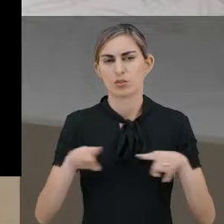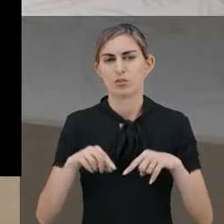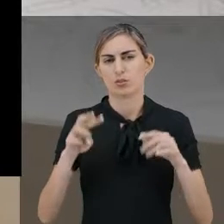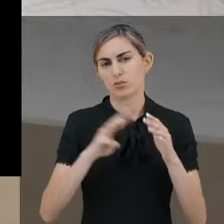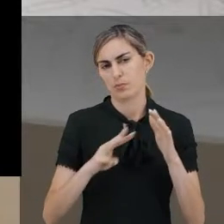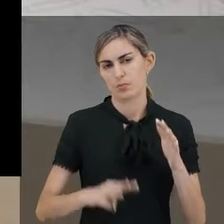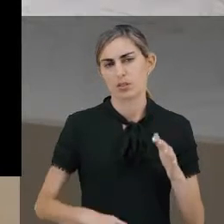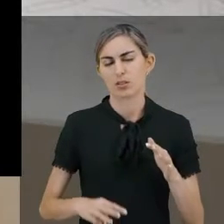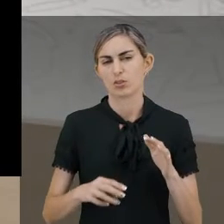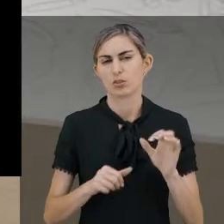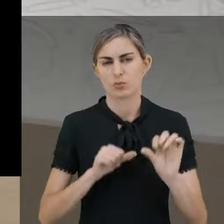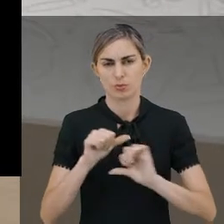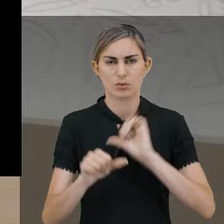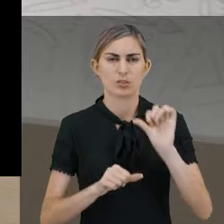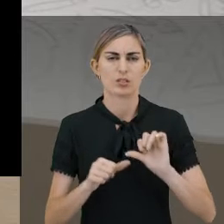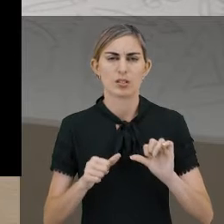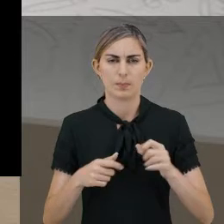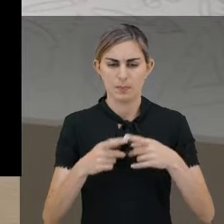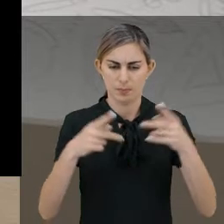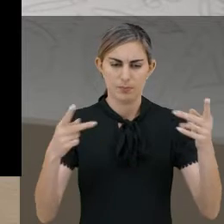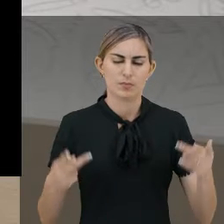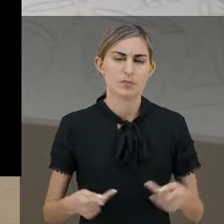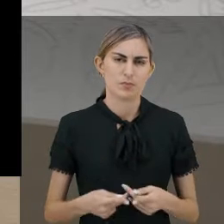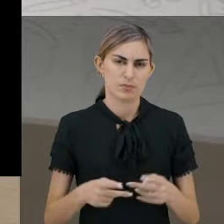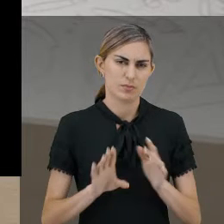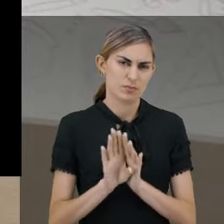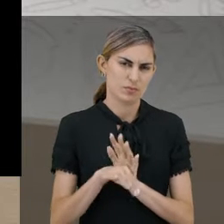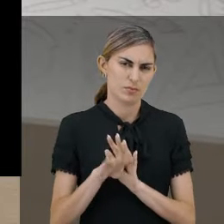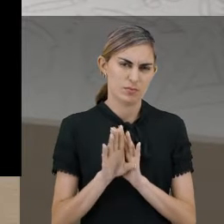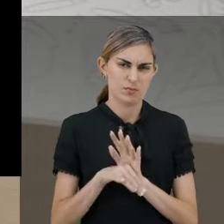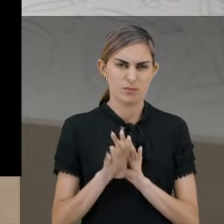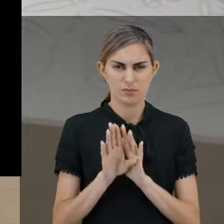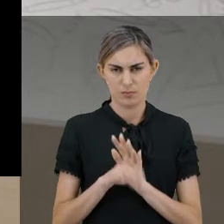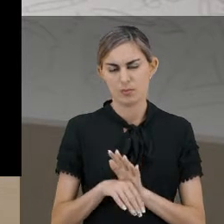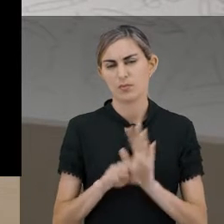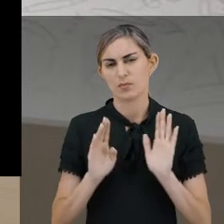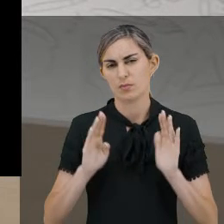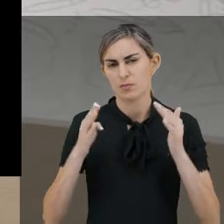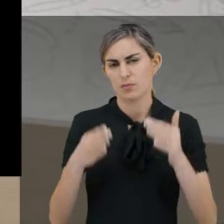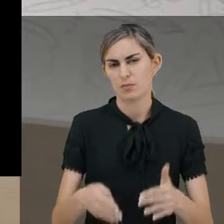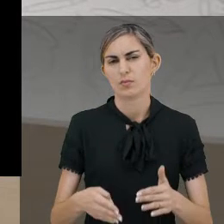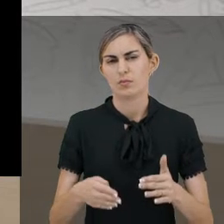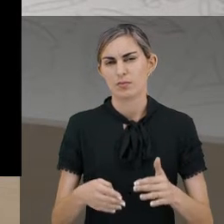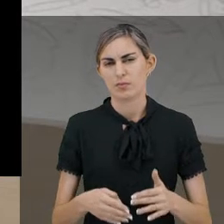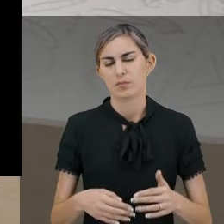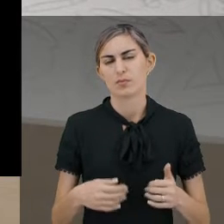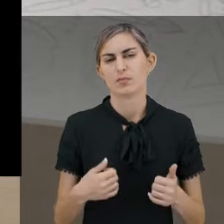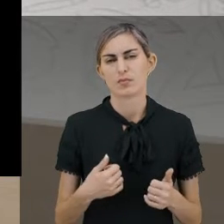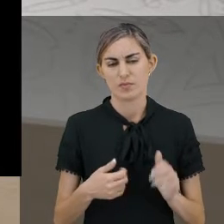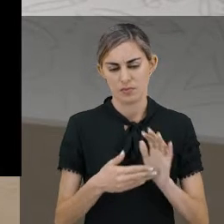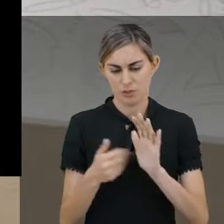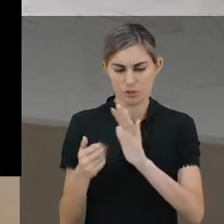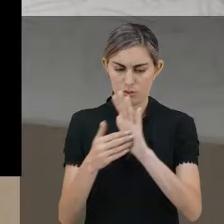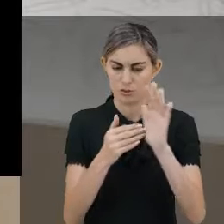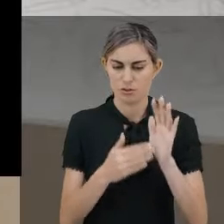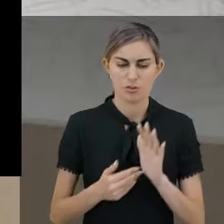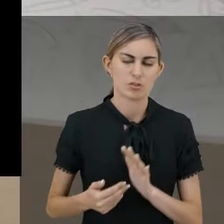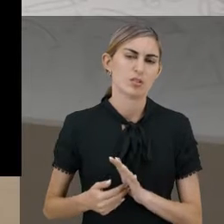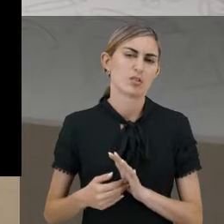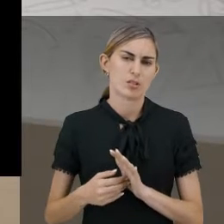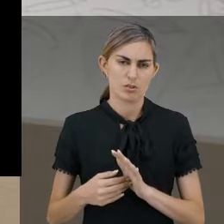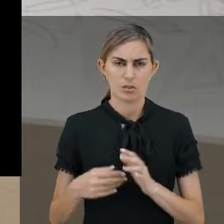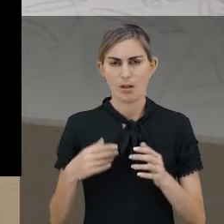nosso método de remover prato recebe o código do objeto específico ao qual será